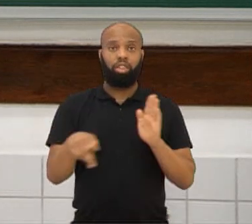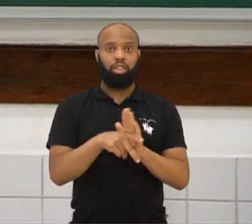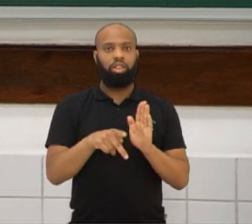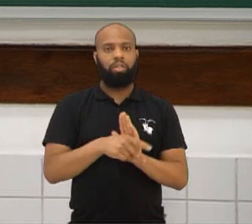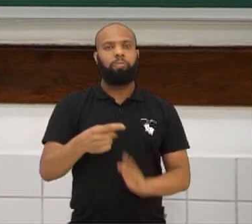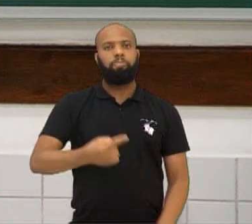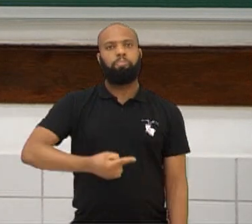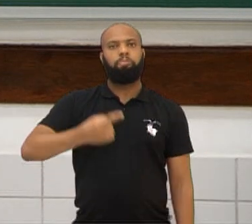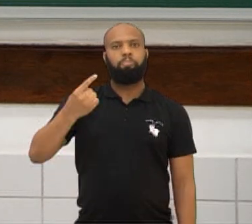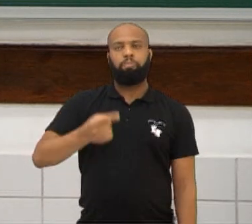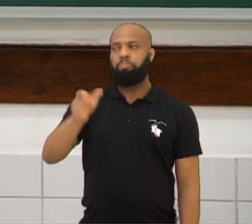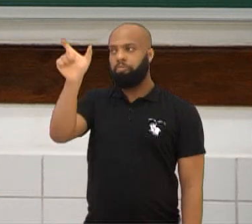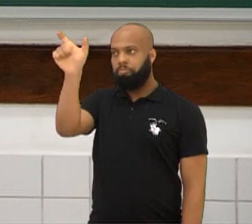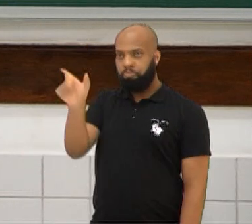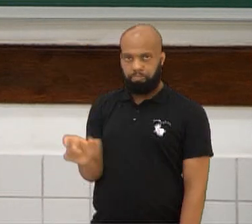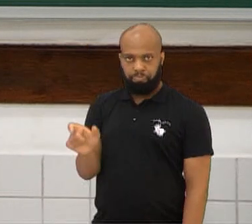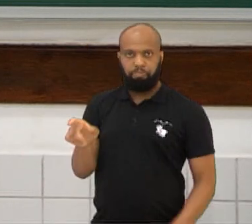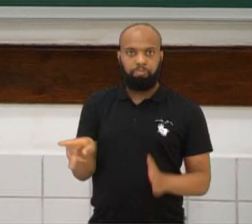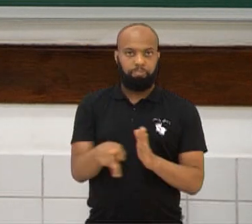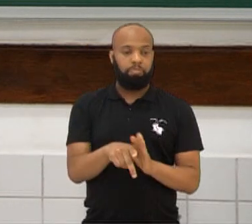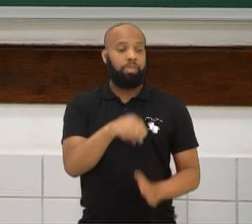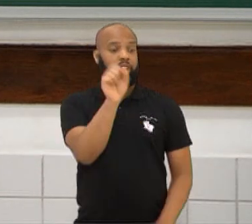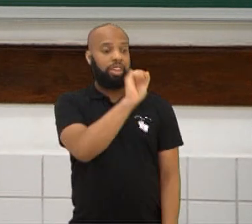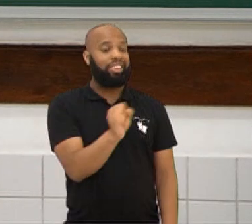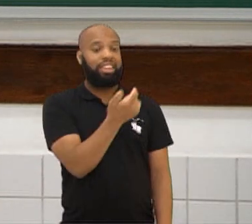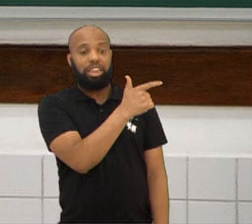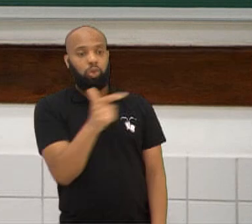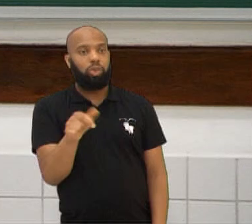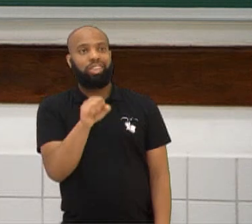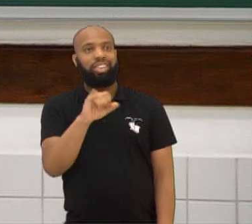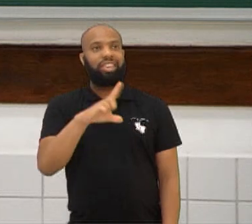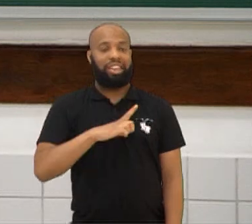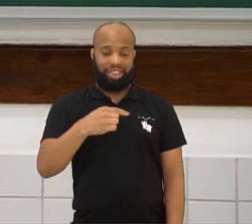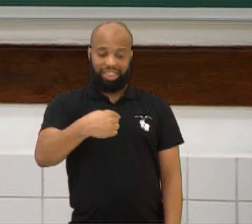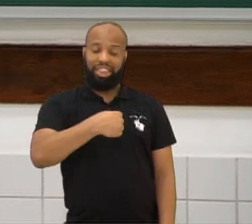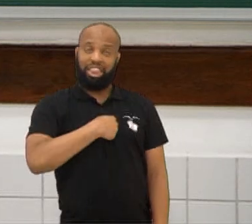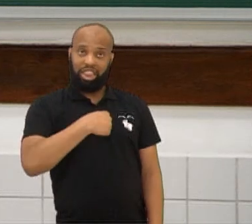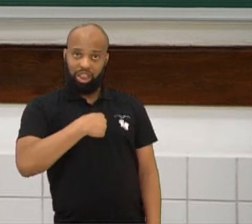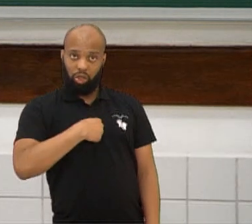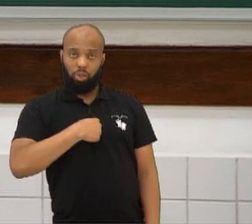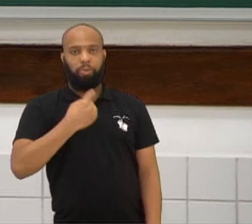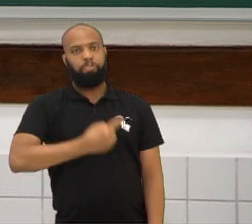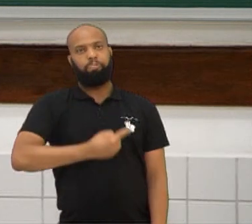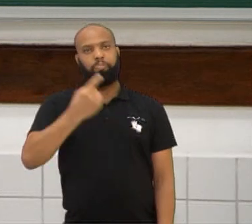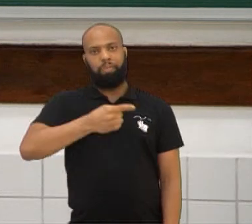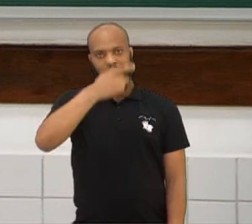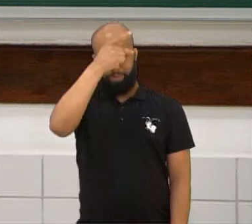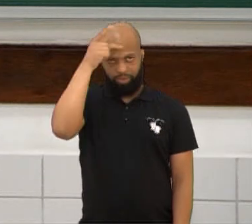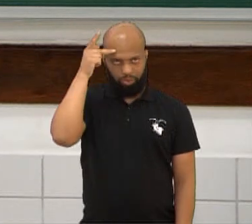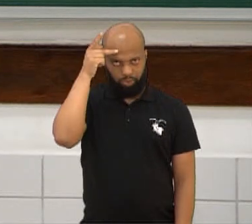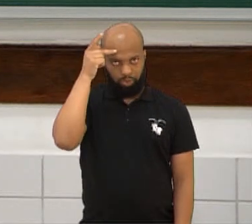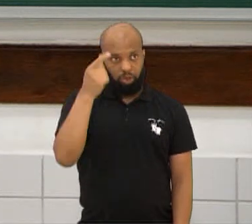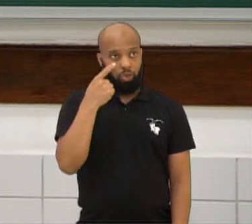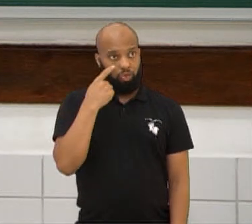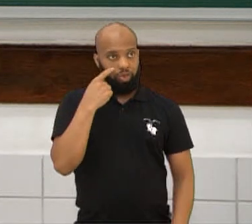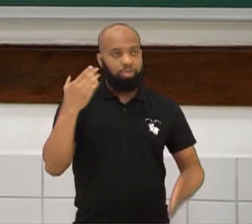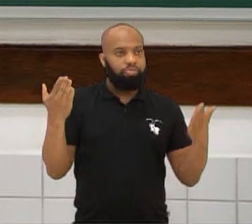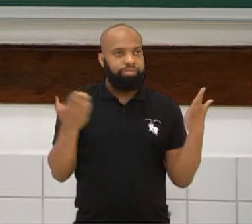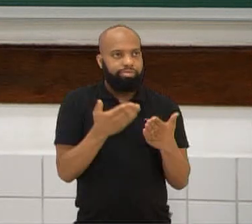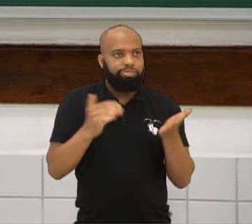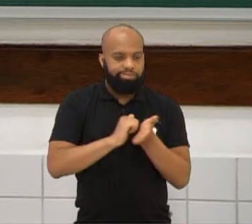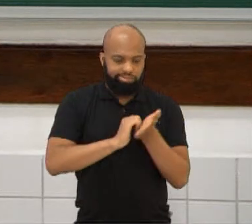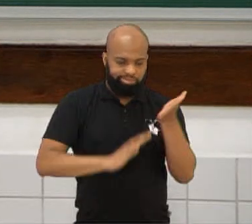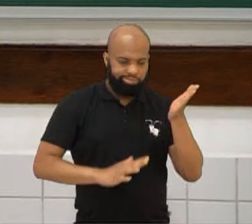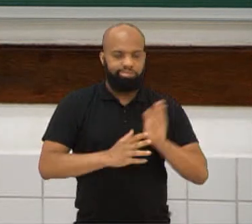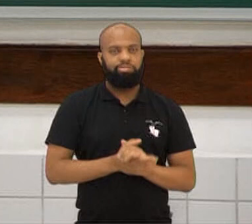primeira pessoa do singular. Sempre que tiver eu, é a primeira pessoa. Observem aqui, inclusive, no